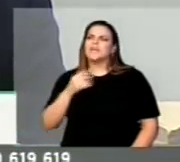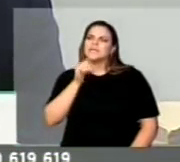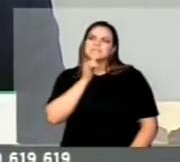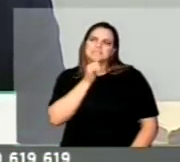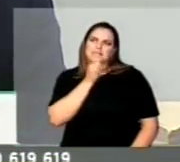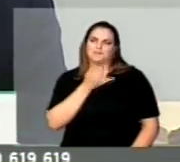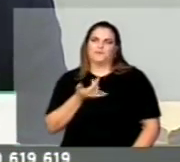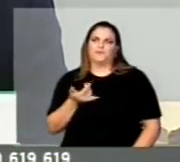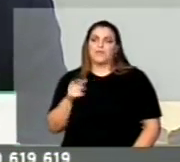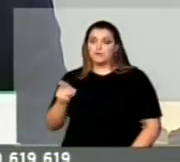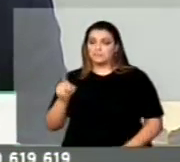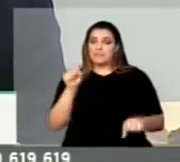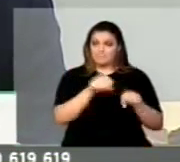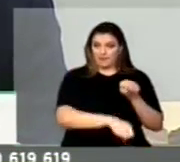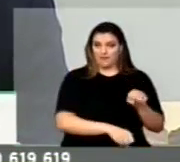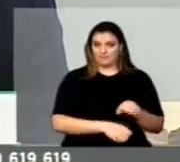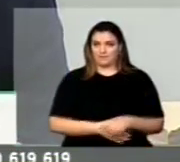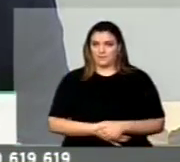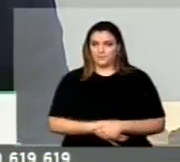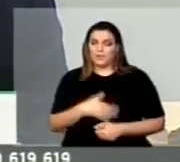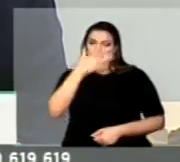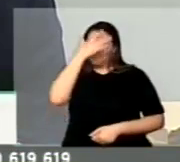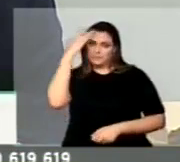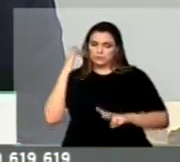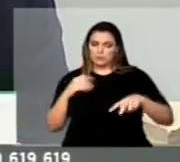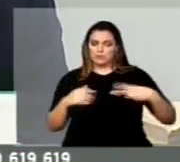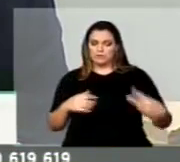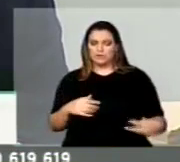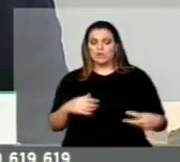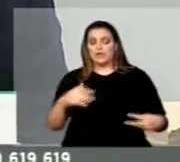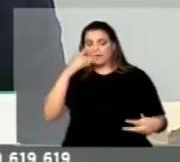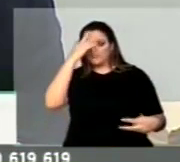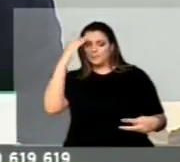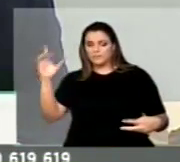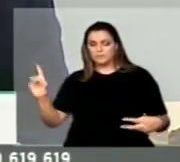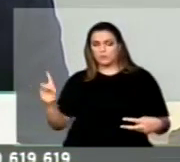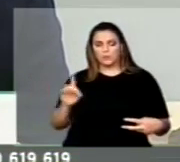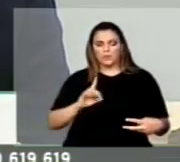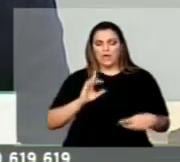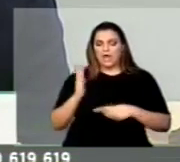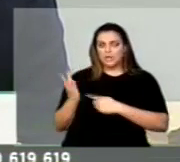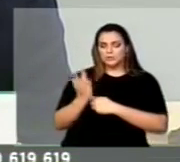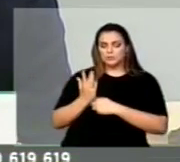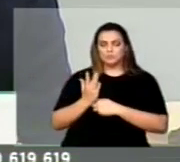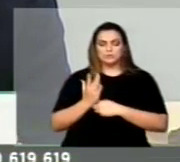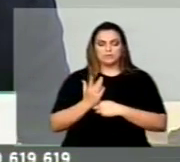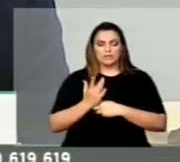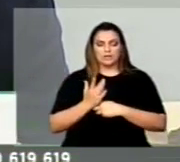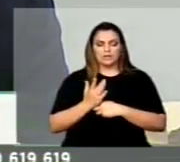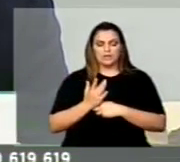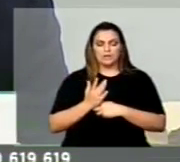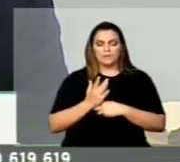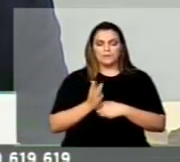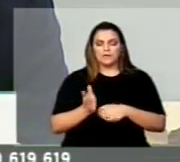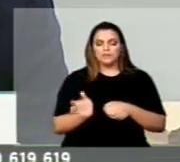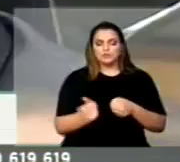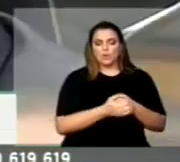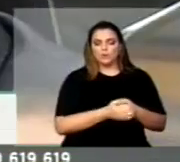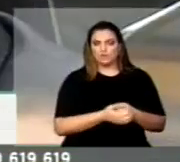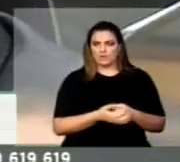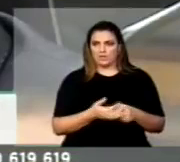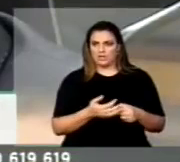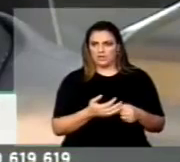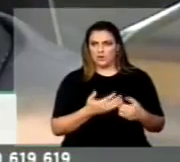homicídio e tivesse com cadáver e eu fosse lhe auxiliar para ocultar o cadáver e eu ser processado pelo homicídio.